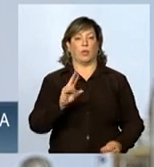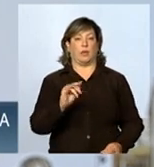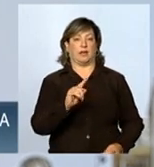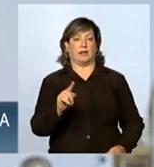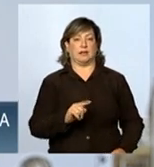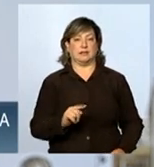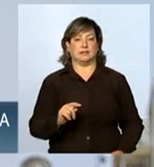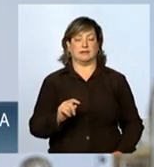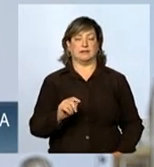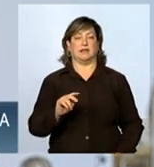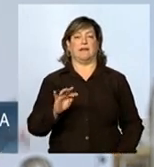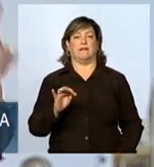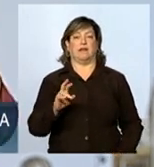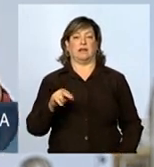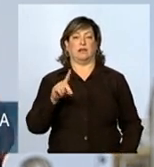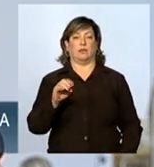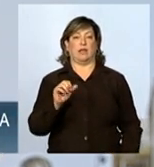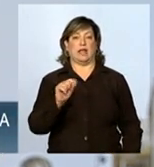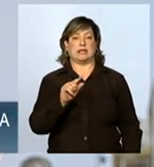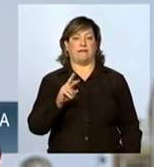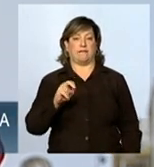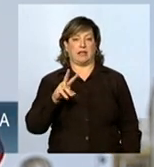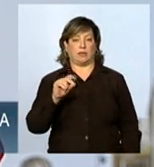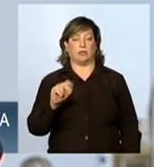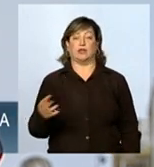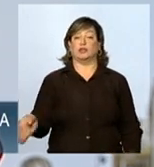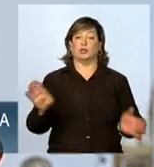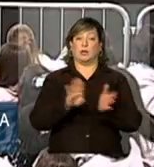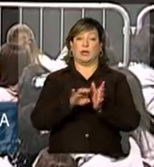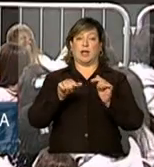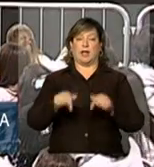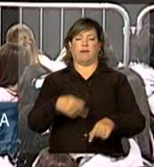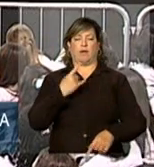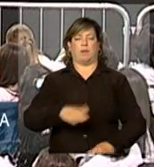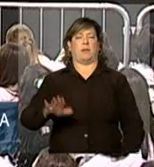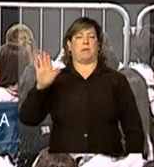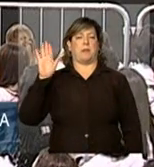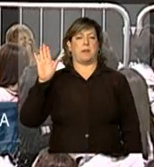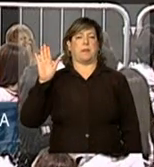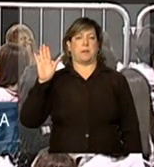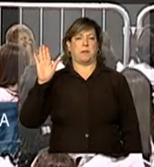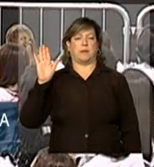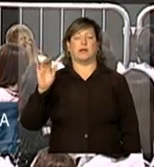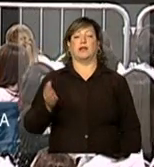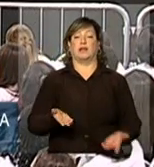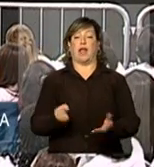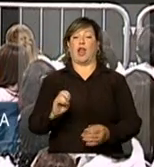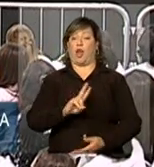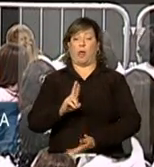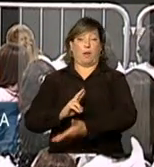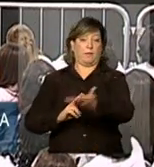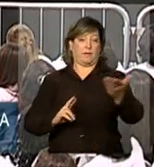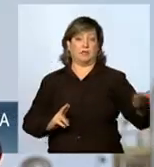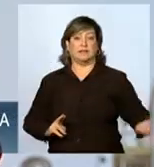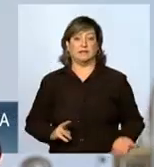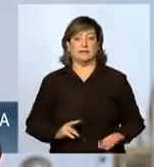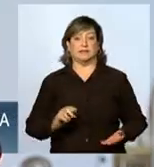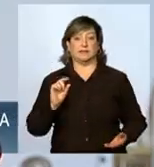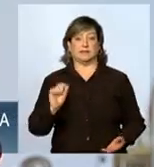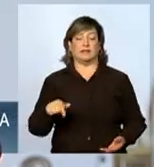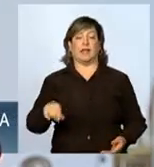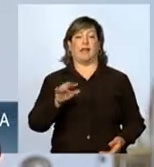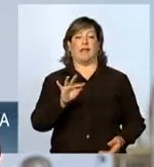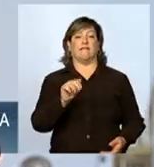Fernando Azevedo, que chegou aqui e prestou o juramento em nome de todos vocês. E o